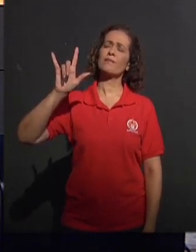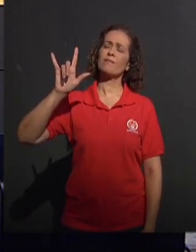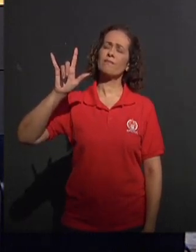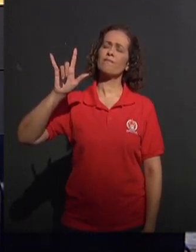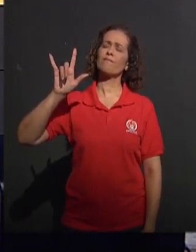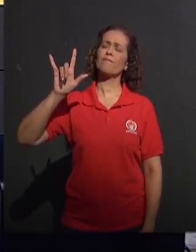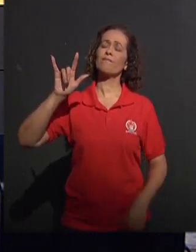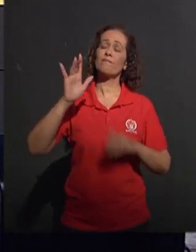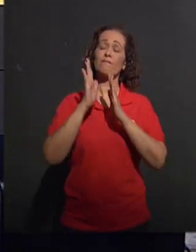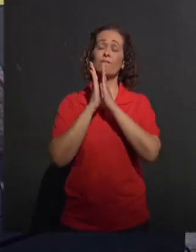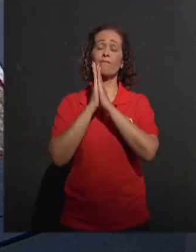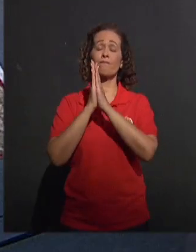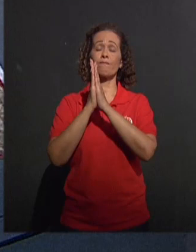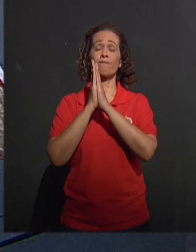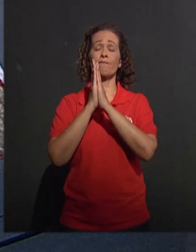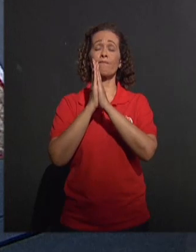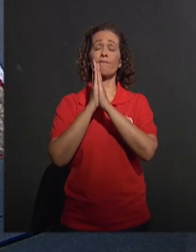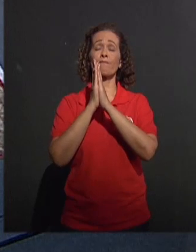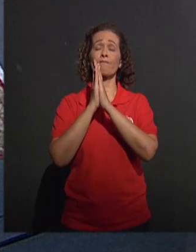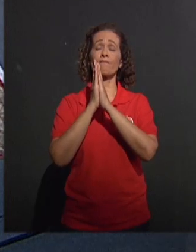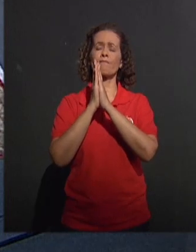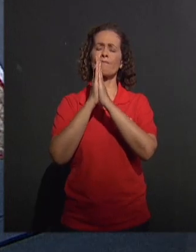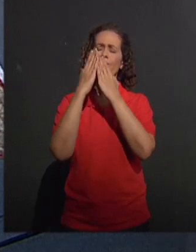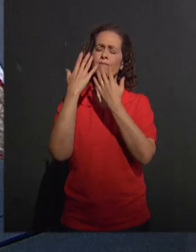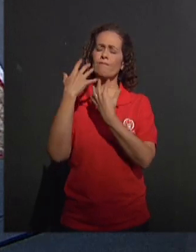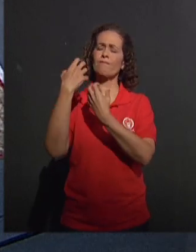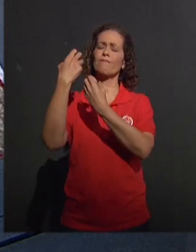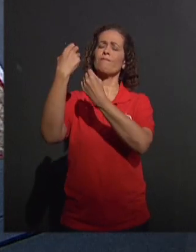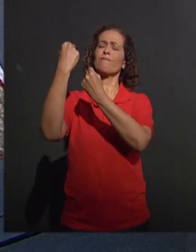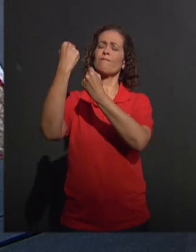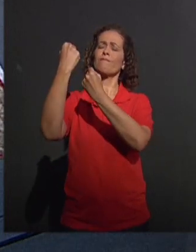Sela, Pai, o nosso clamor.